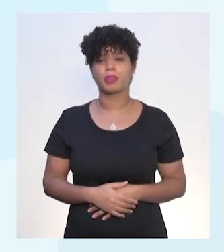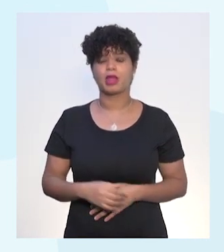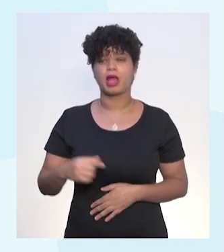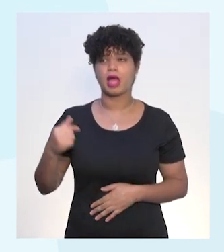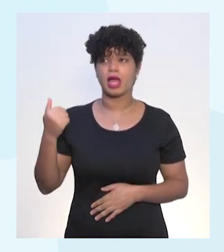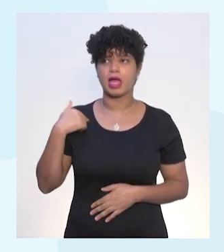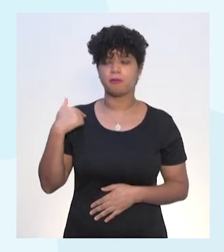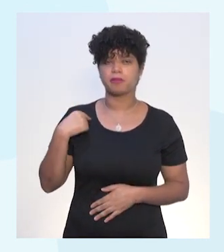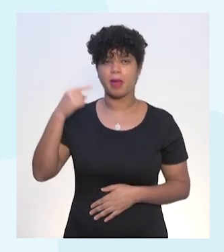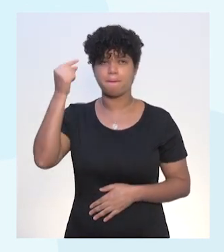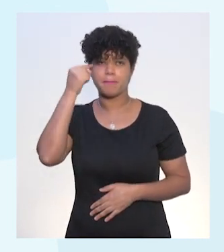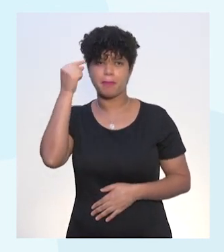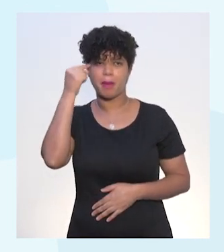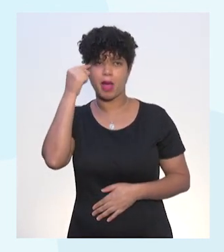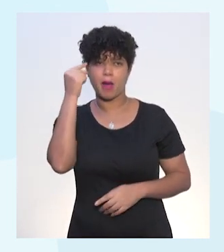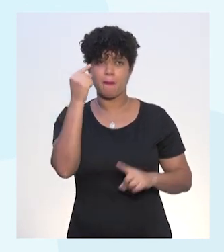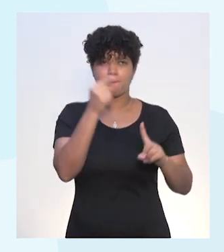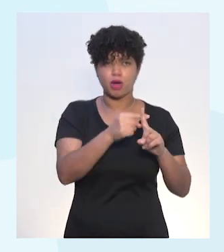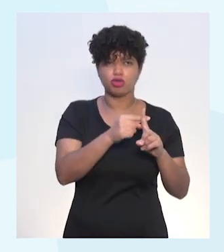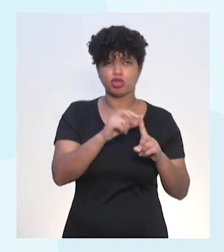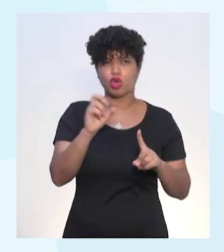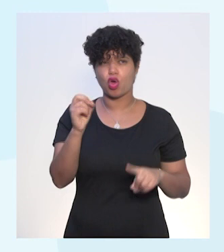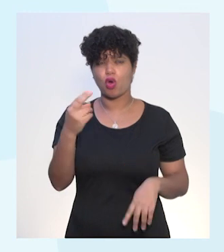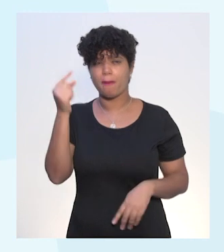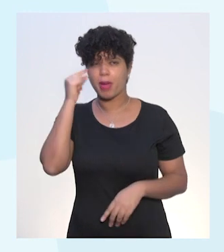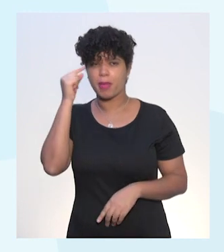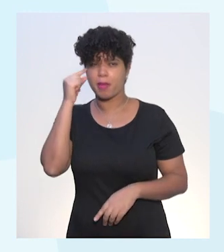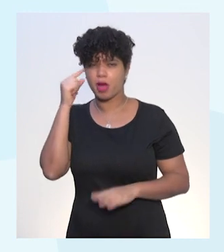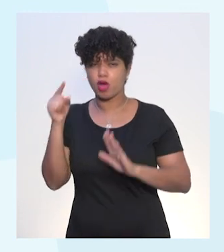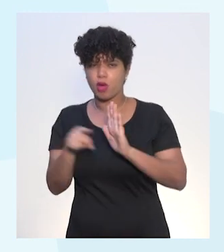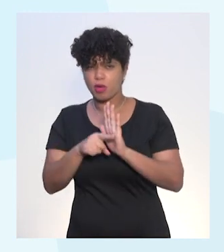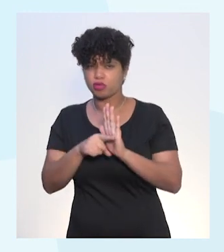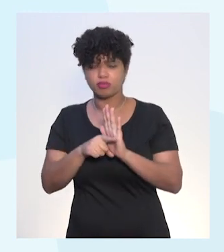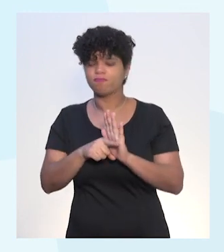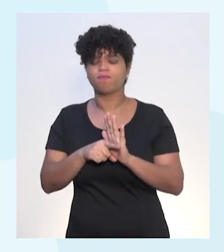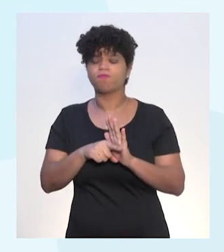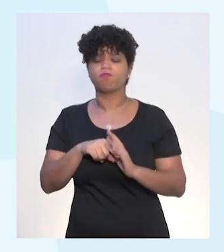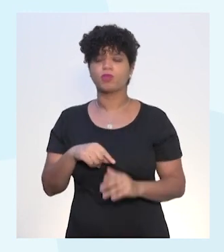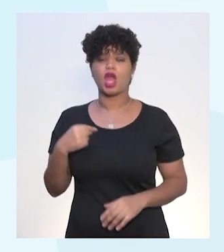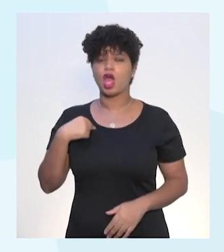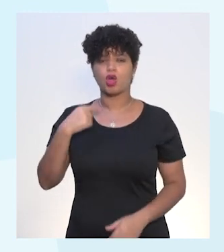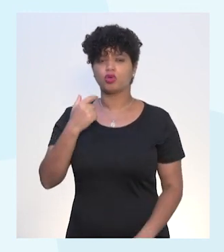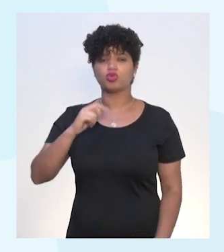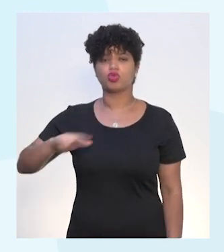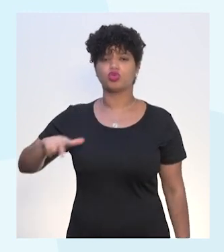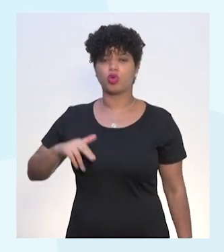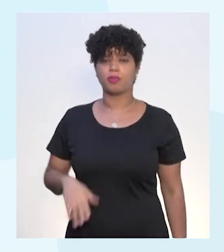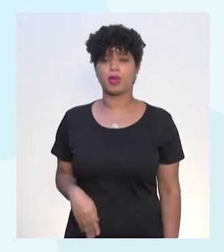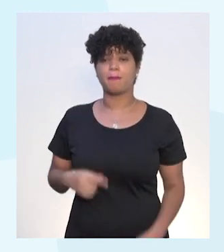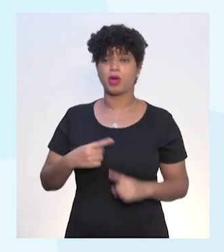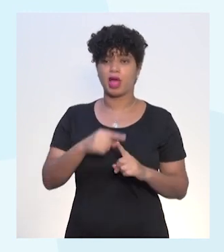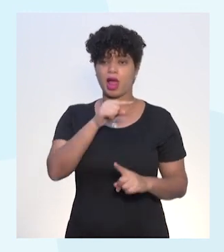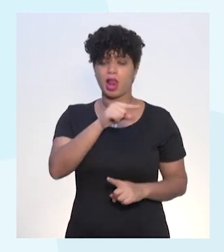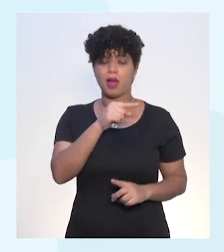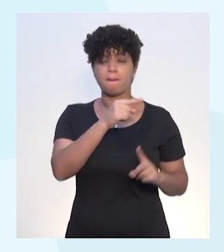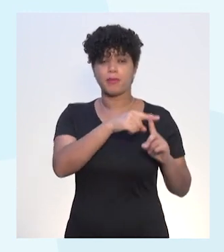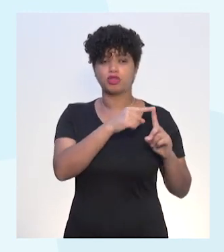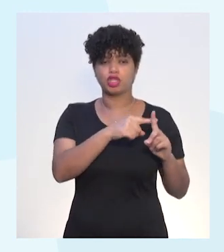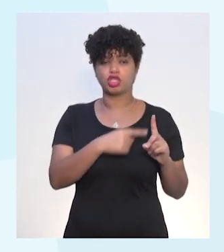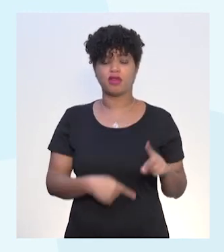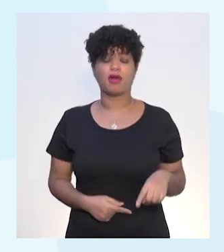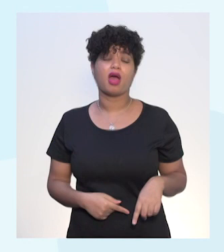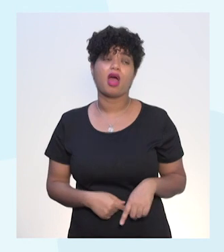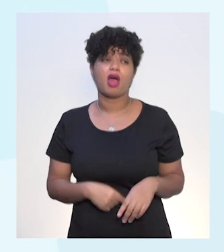otimista nem pessimista os otimistas são ingênuos e os pessimistas amargos sou